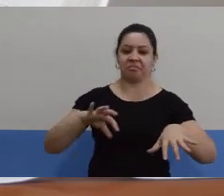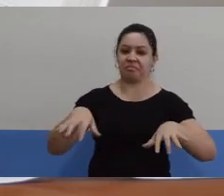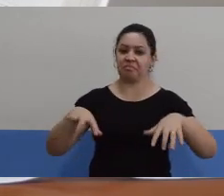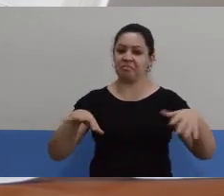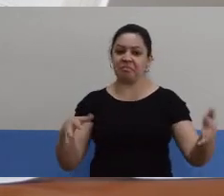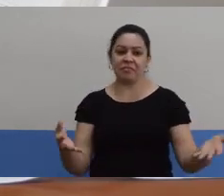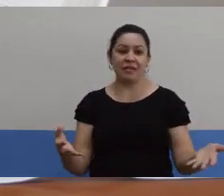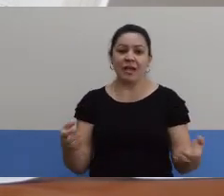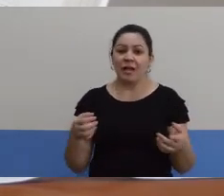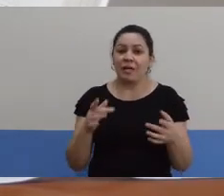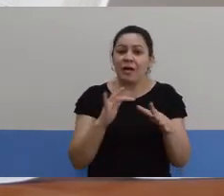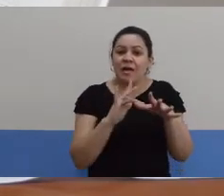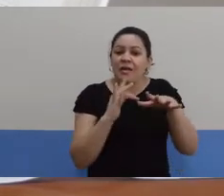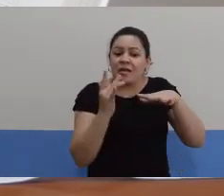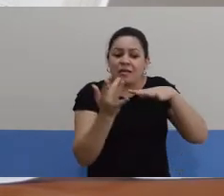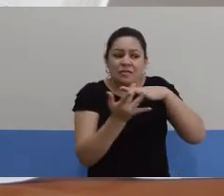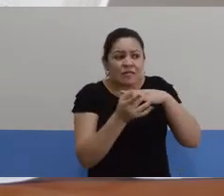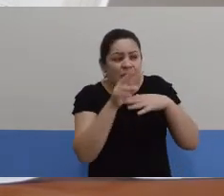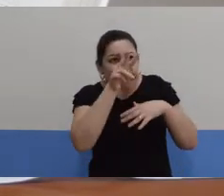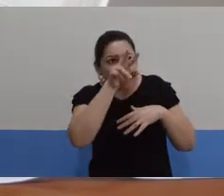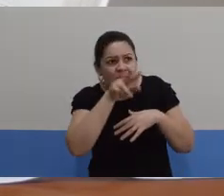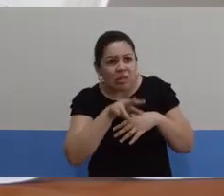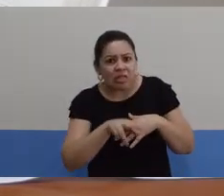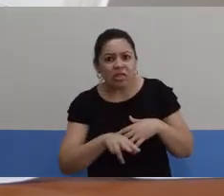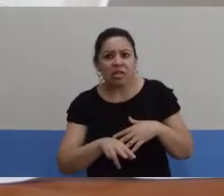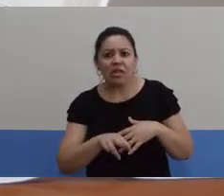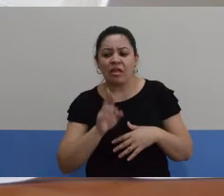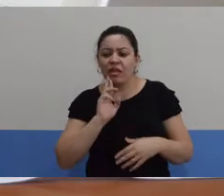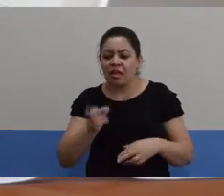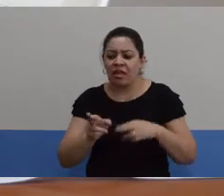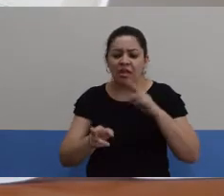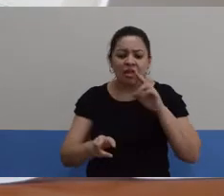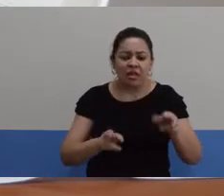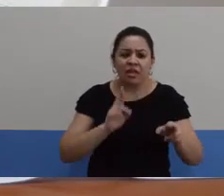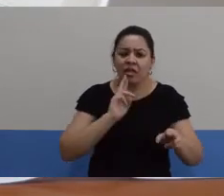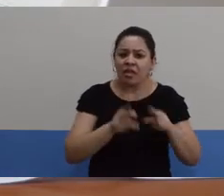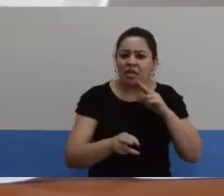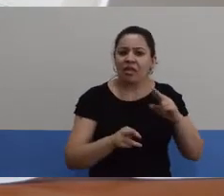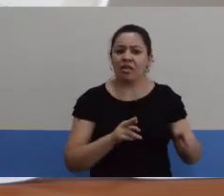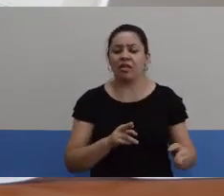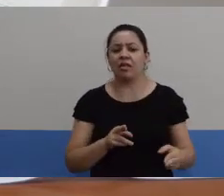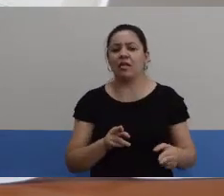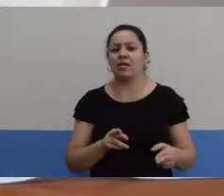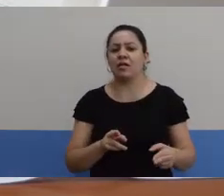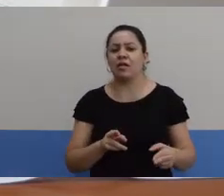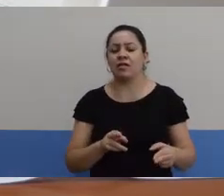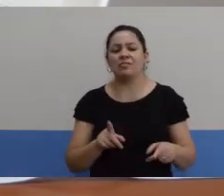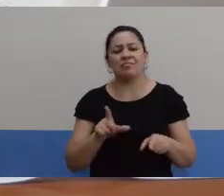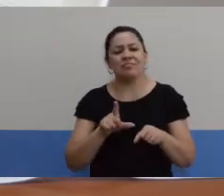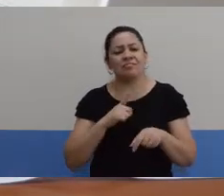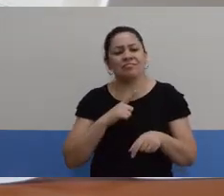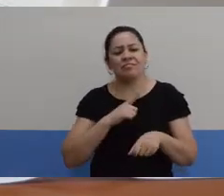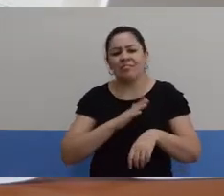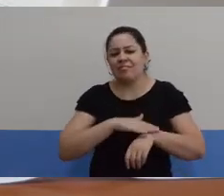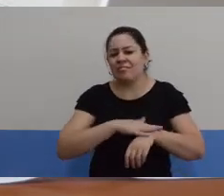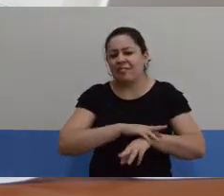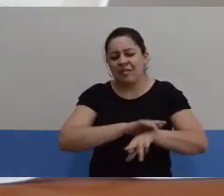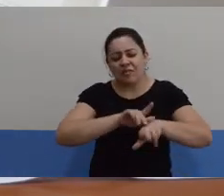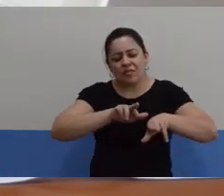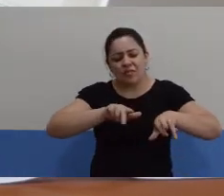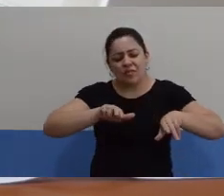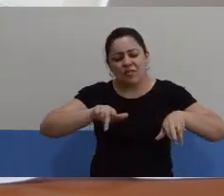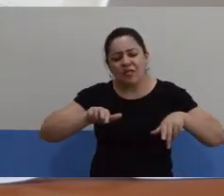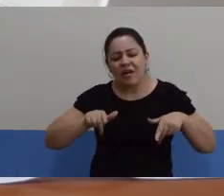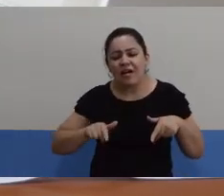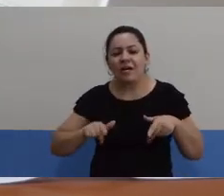redes sociais diante de temas da igreja, campanha da fraternidade, aquilo que os bispos